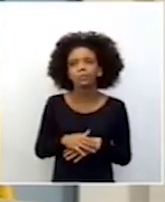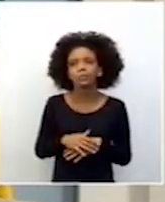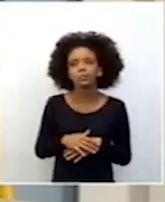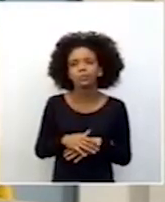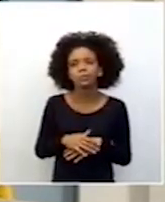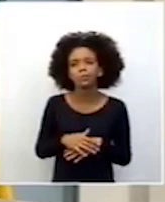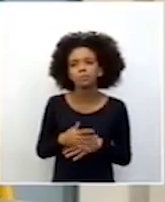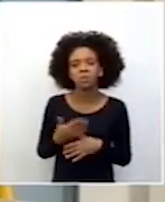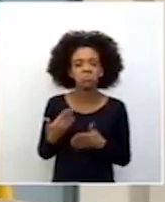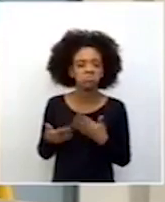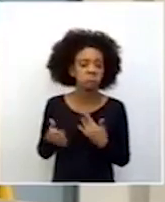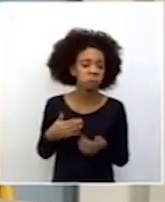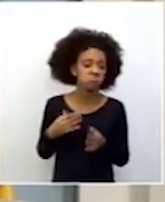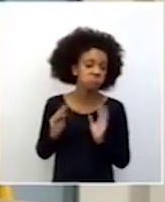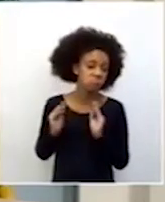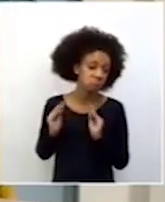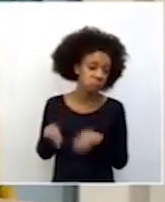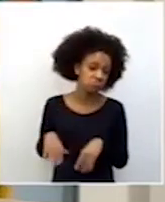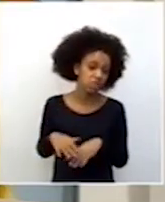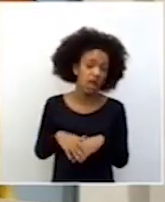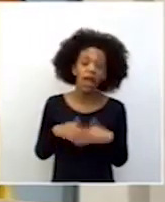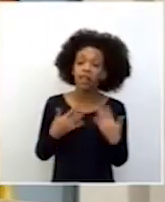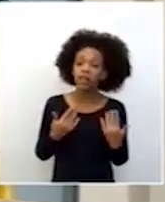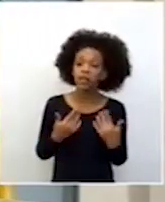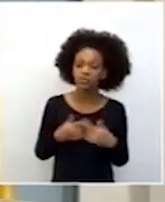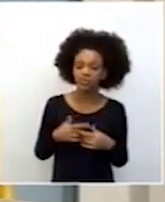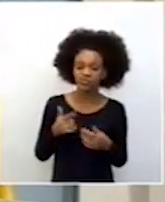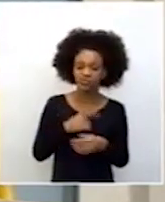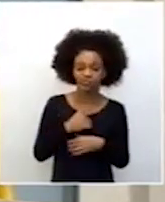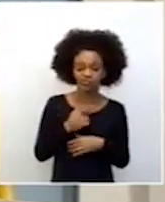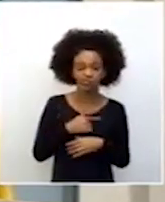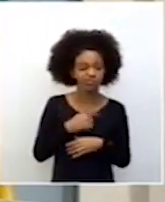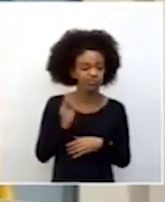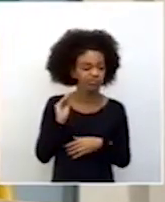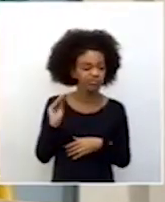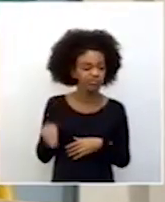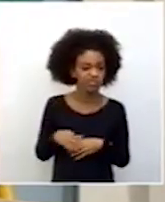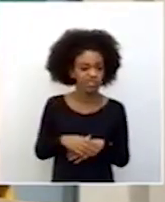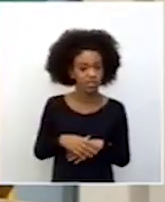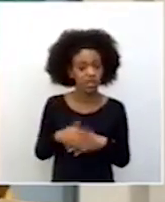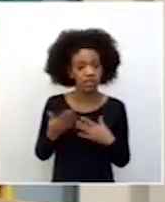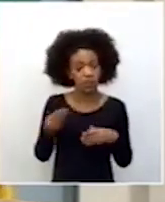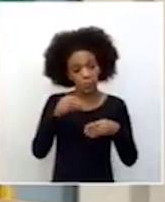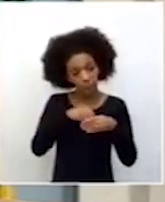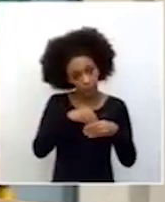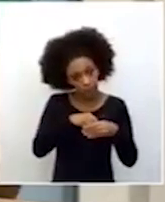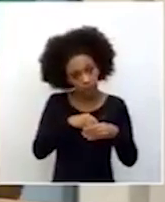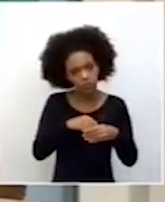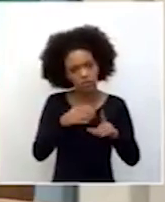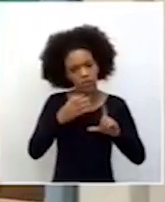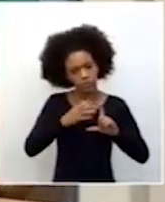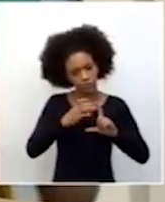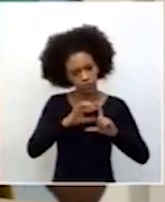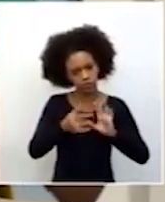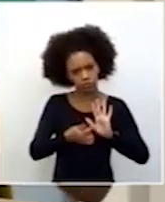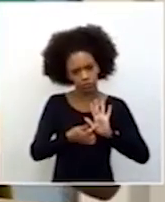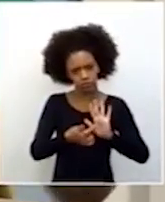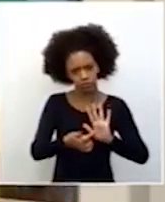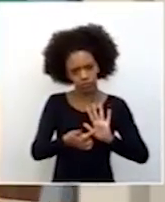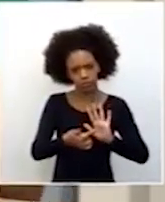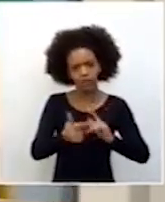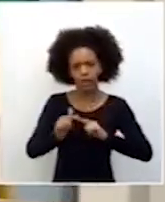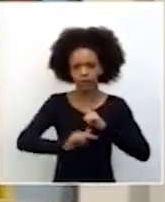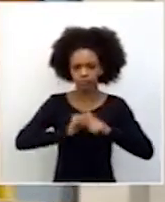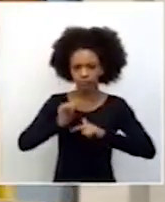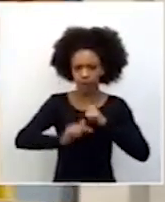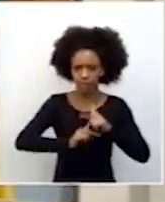dou a mínima para aquilo, então eu ridicularizo. Então, dentro da charge, como a gente já pontuou, a gente trabalha